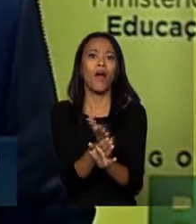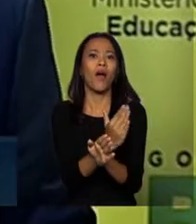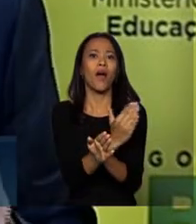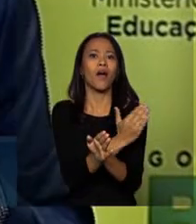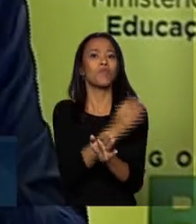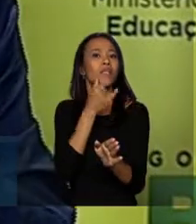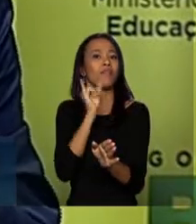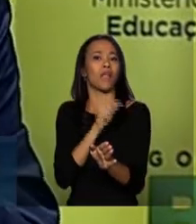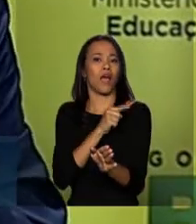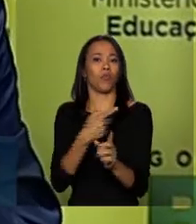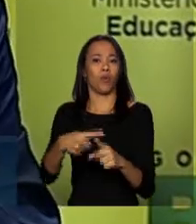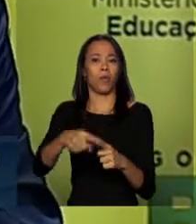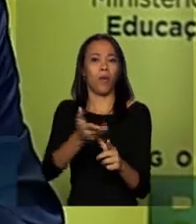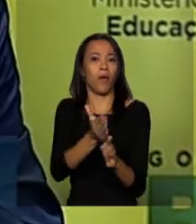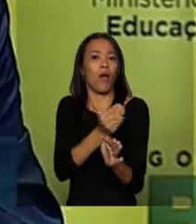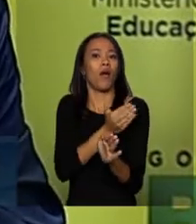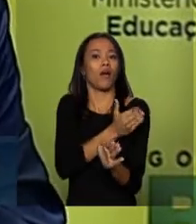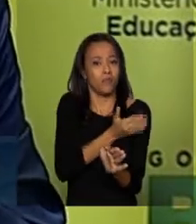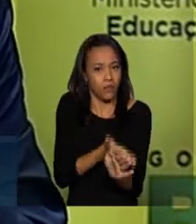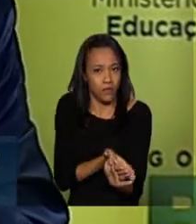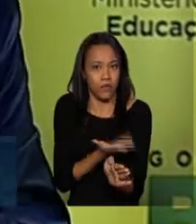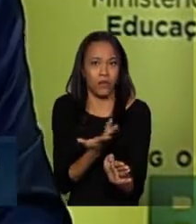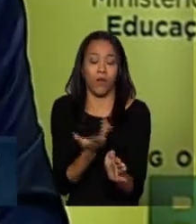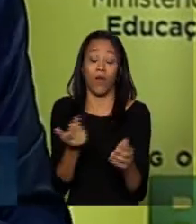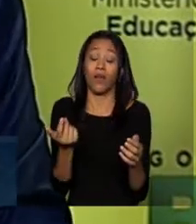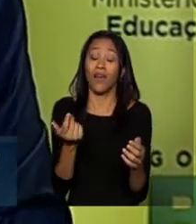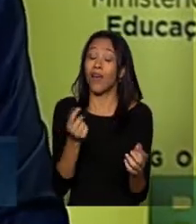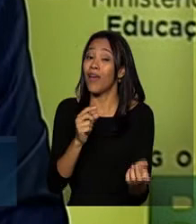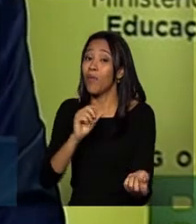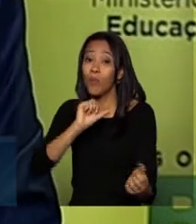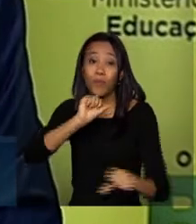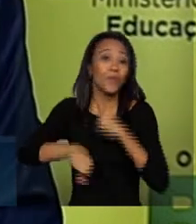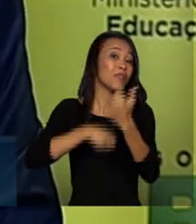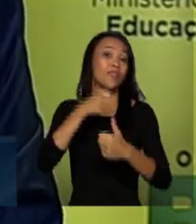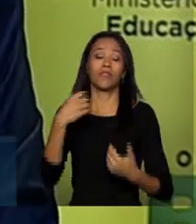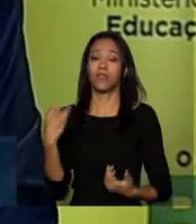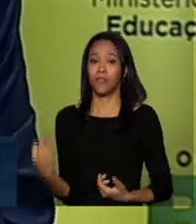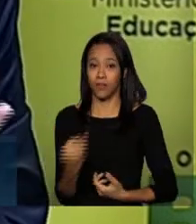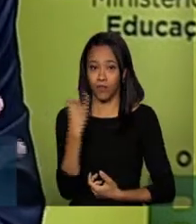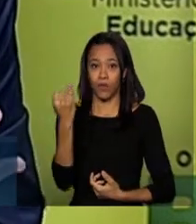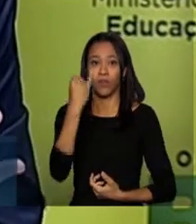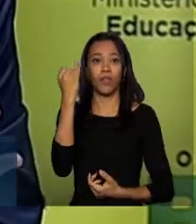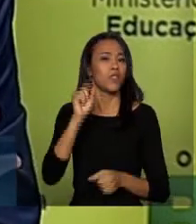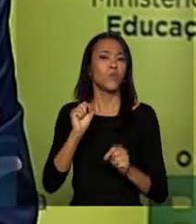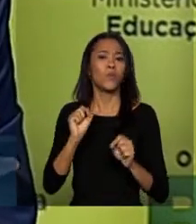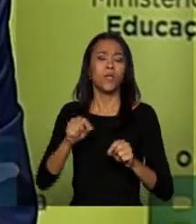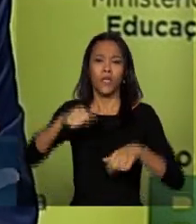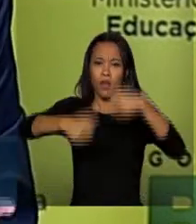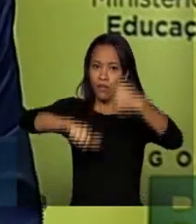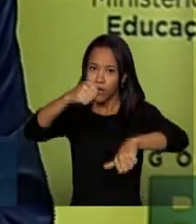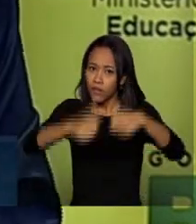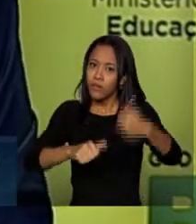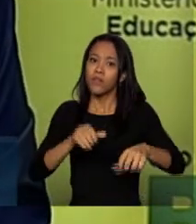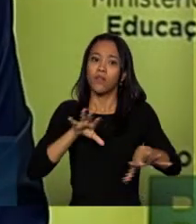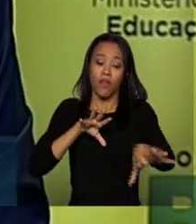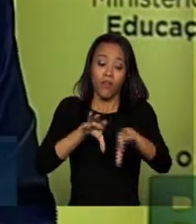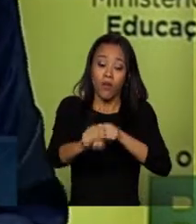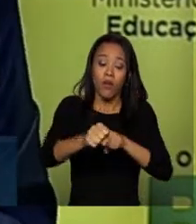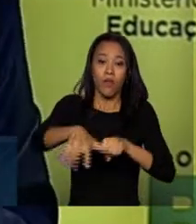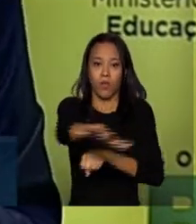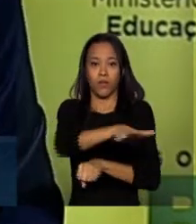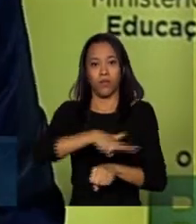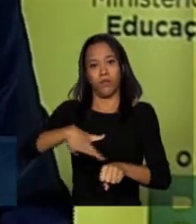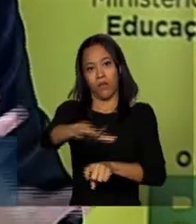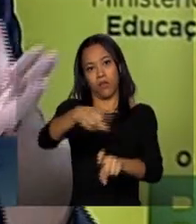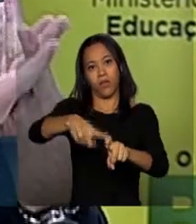houve intervenção. Então, há uma mudança muito importante na orientação da formação numa área em